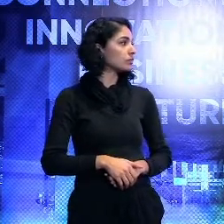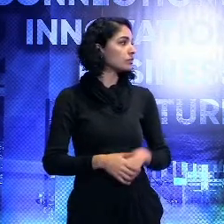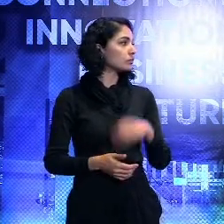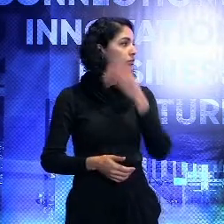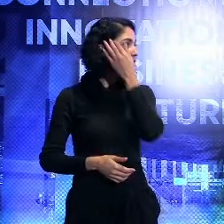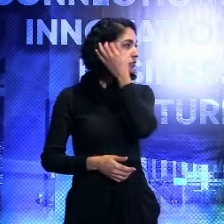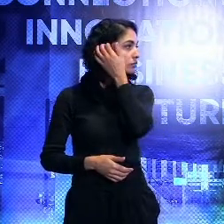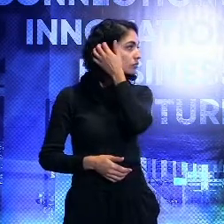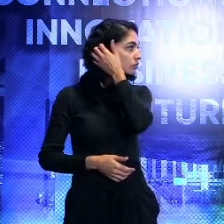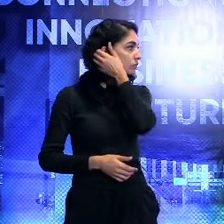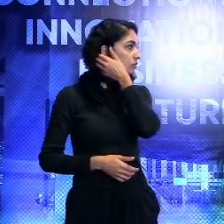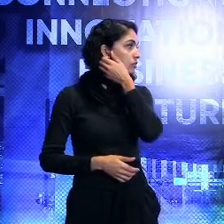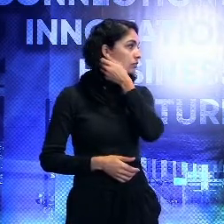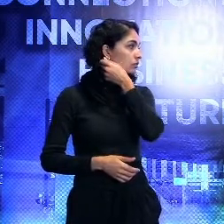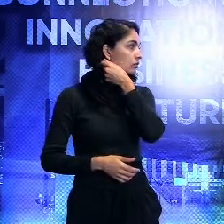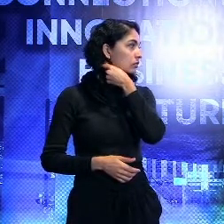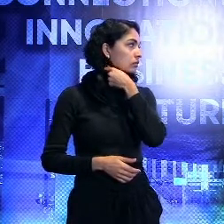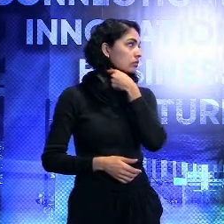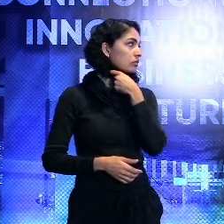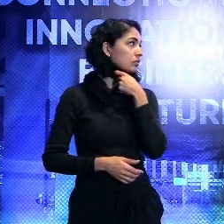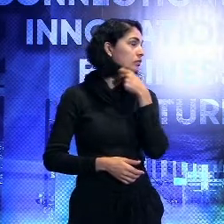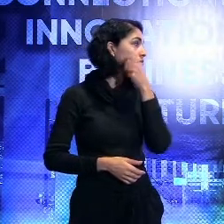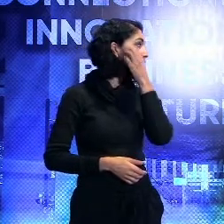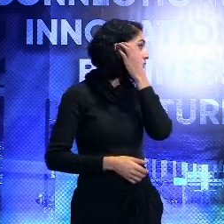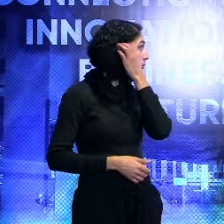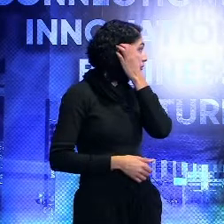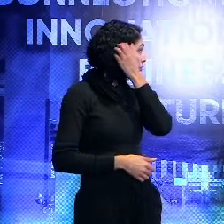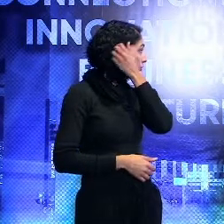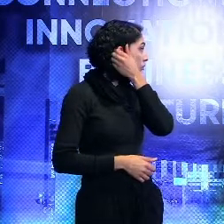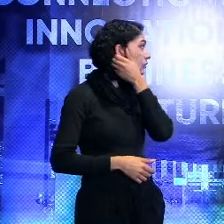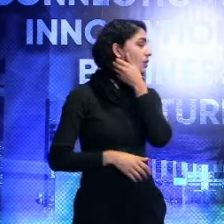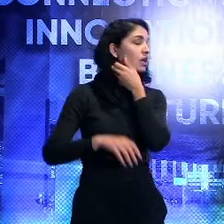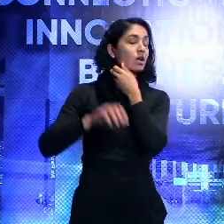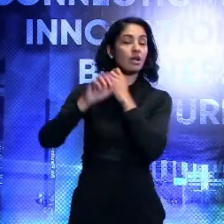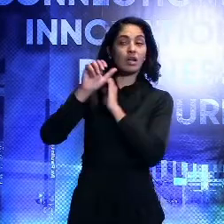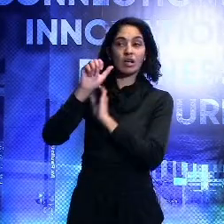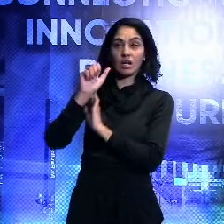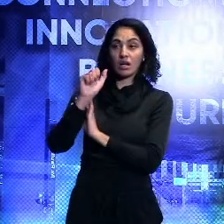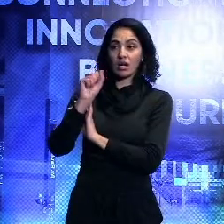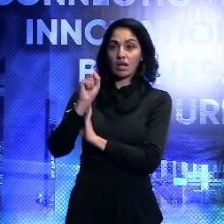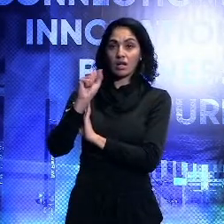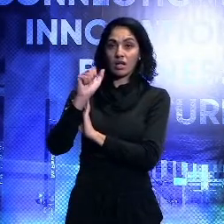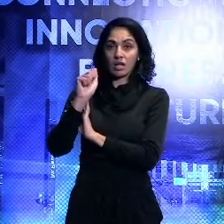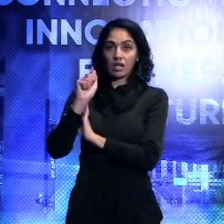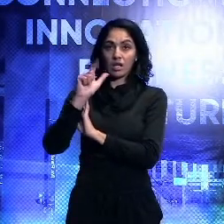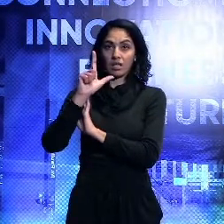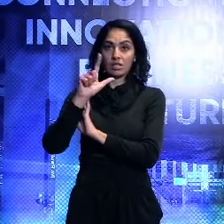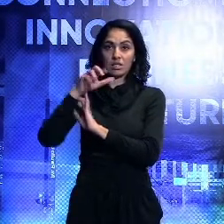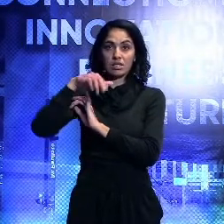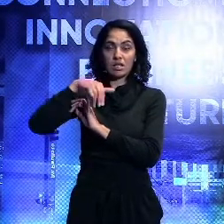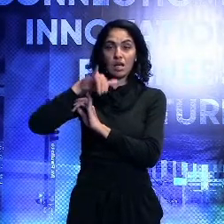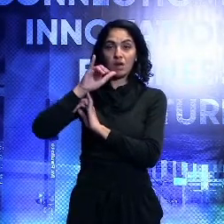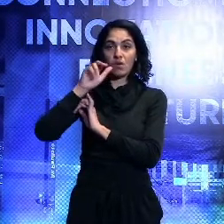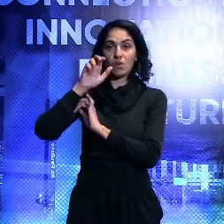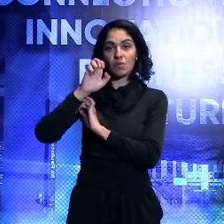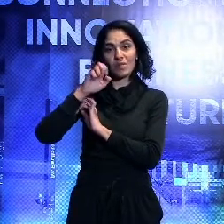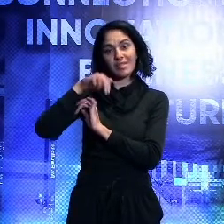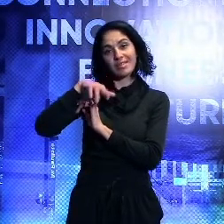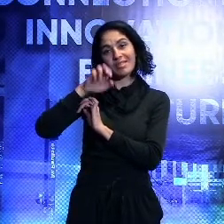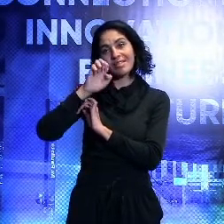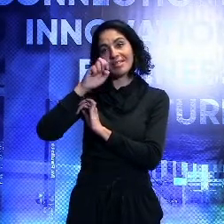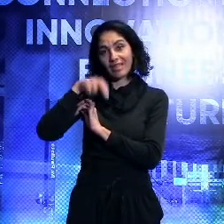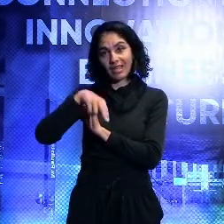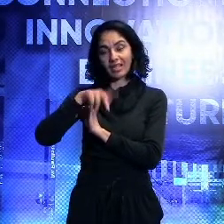Bom, Salminen é um grupo de autores, né, porque são vários que assinam esse paper, ele é